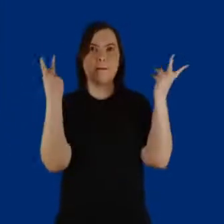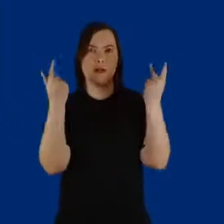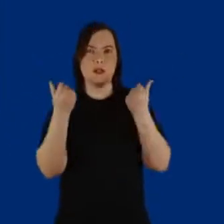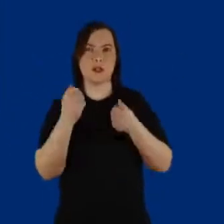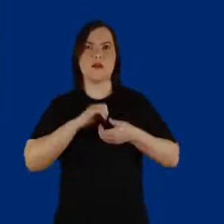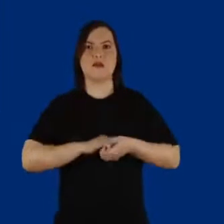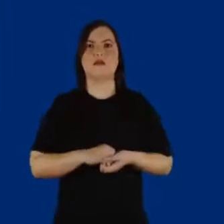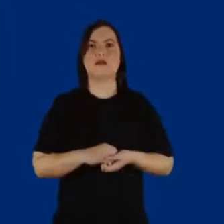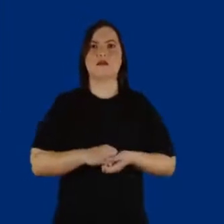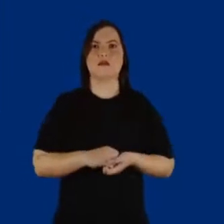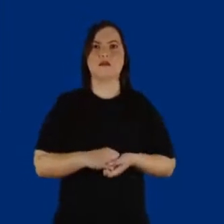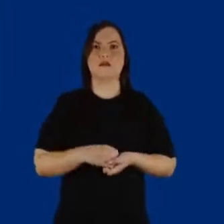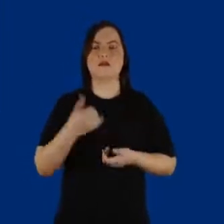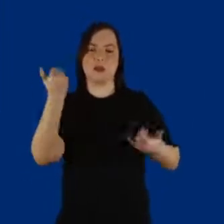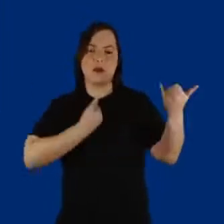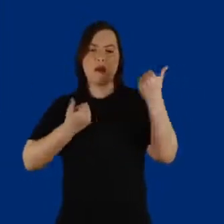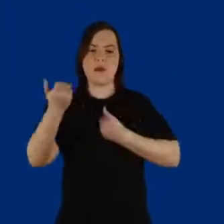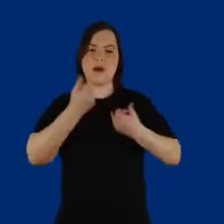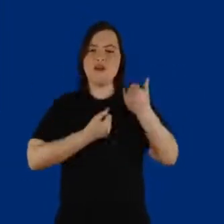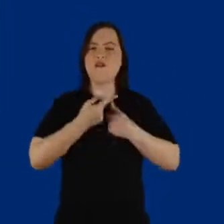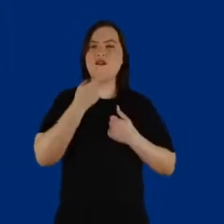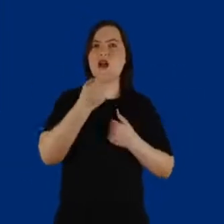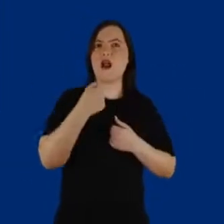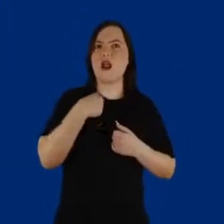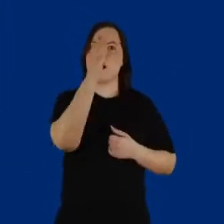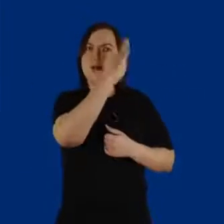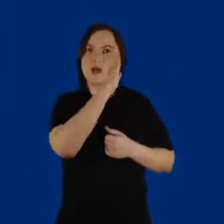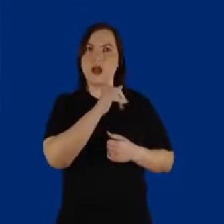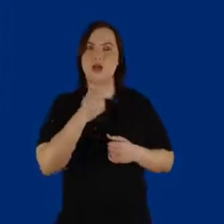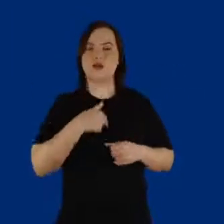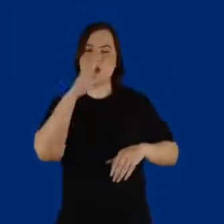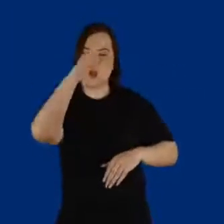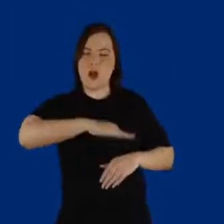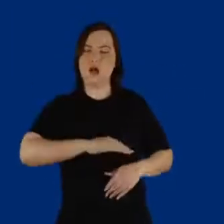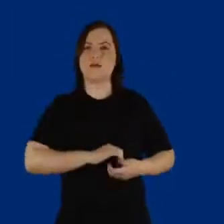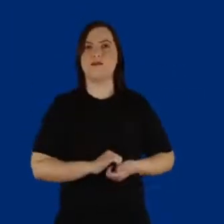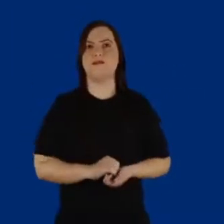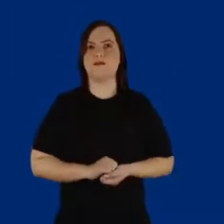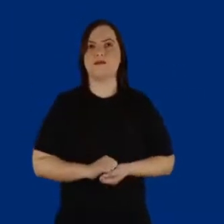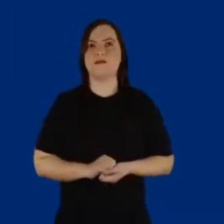maravilhoso ouvir você falar para o Brasil esta tarde.